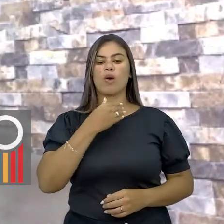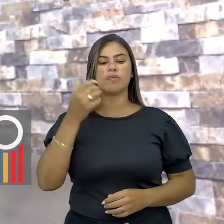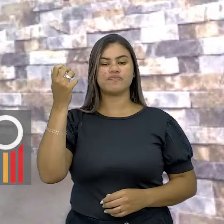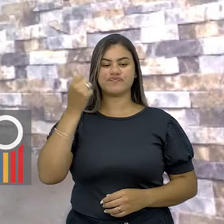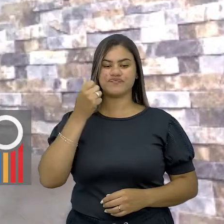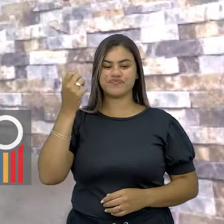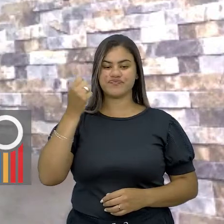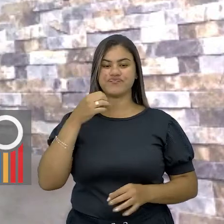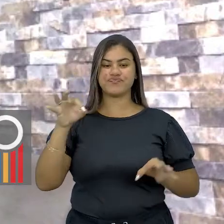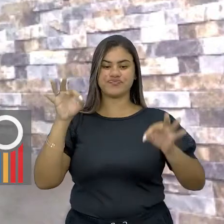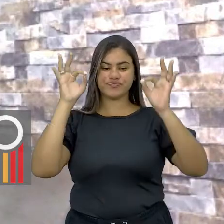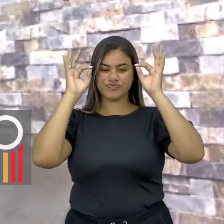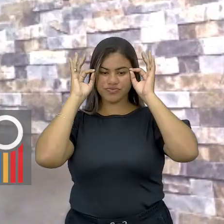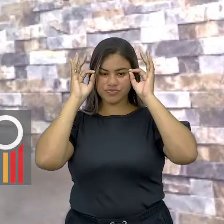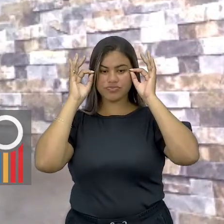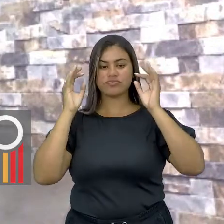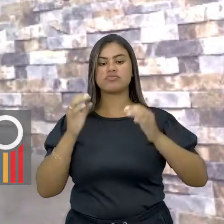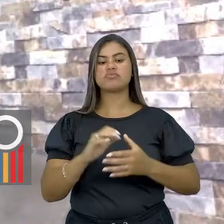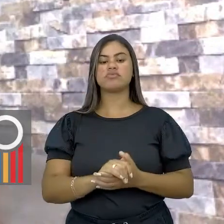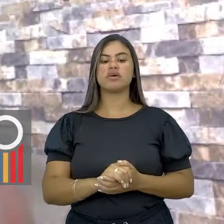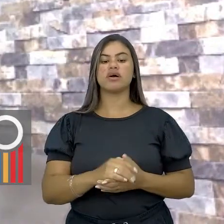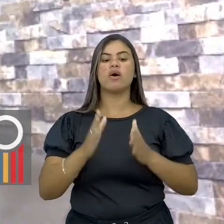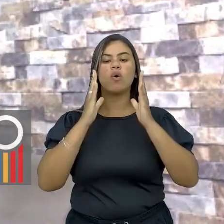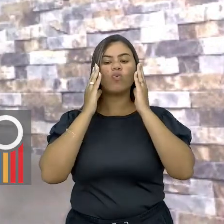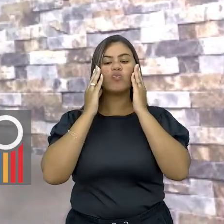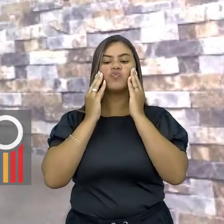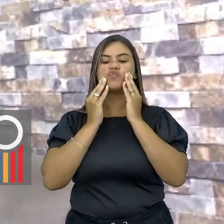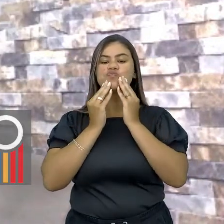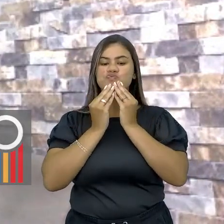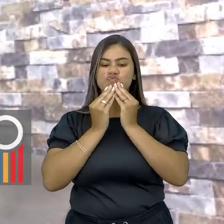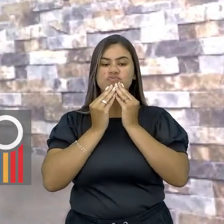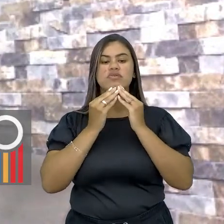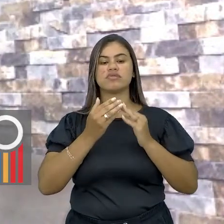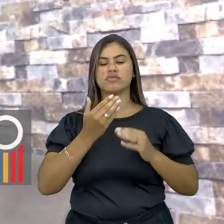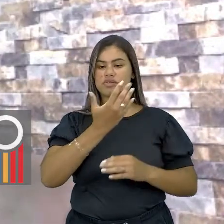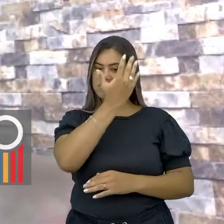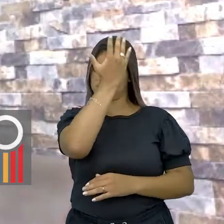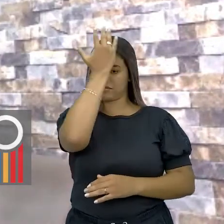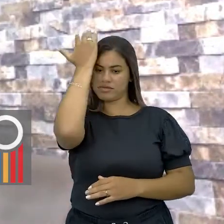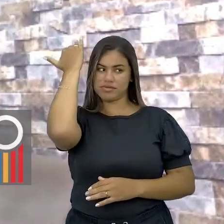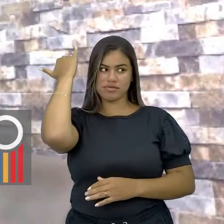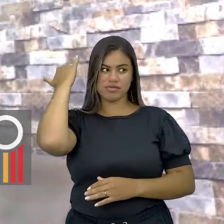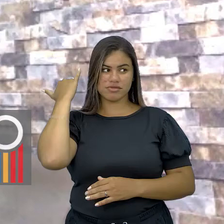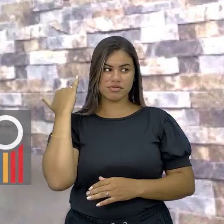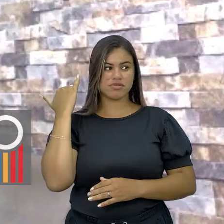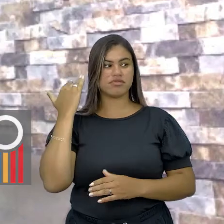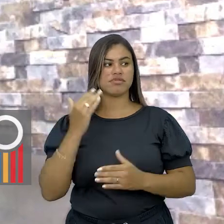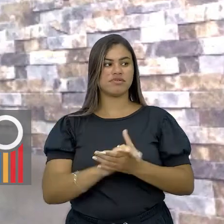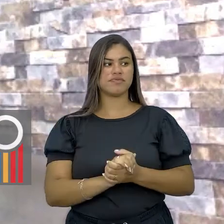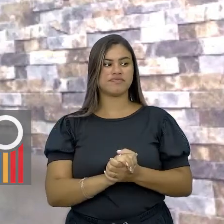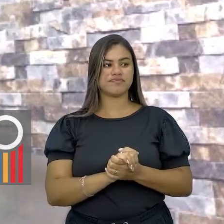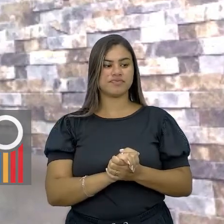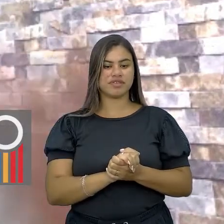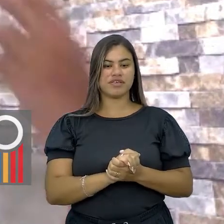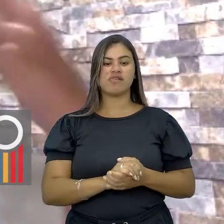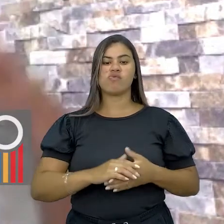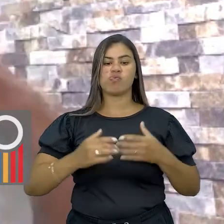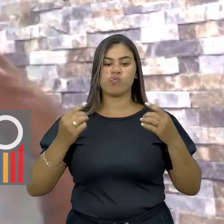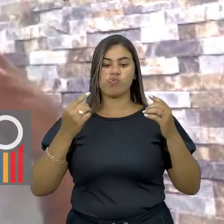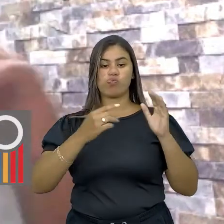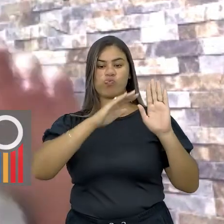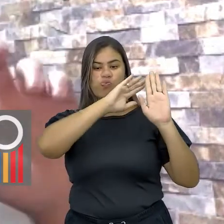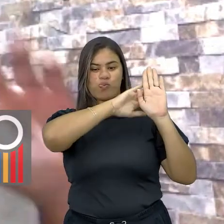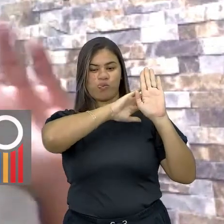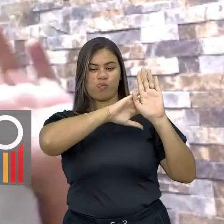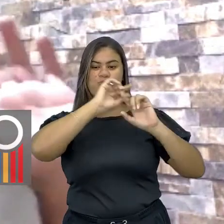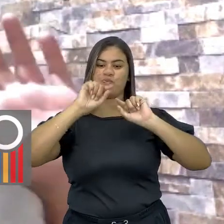branco, estou usando óculos, né, tenho barba, e meus cabelos, né, a barba e os olhos são castanhos. Aqui atrás de